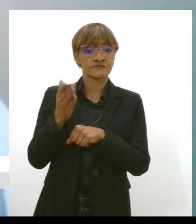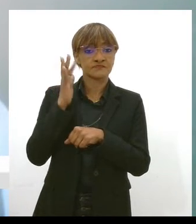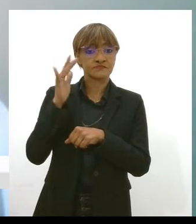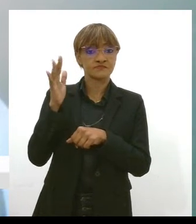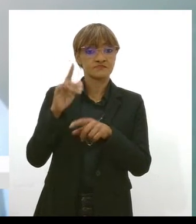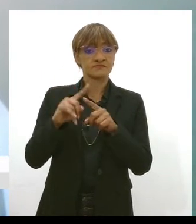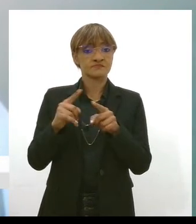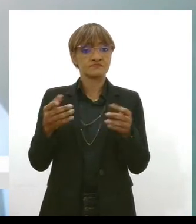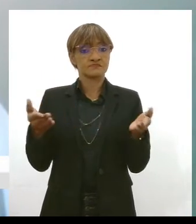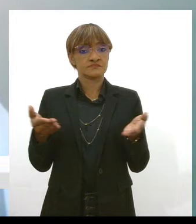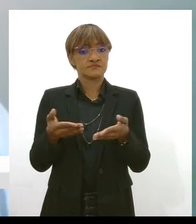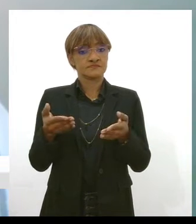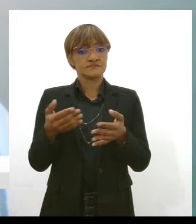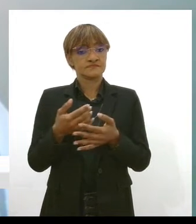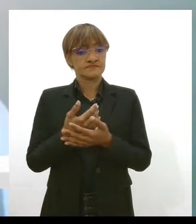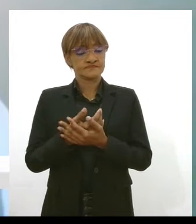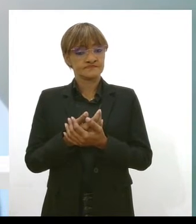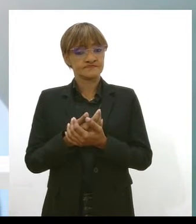nível